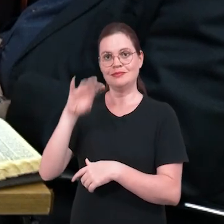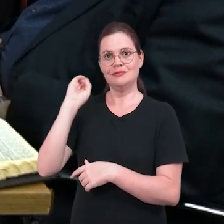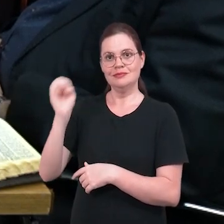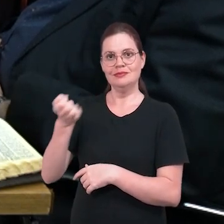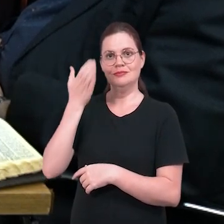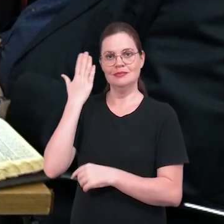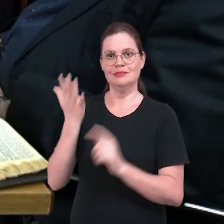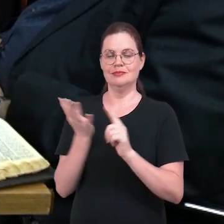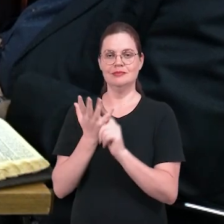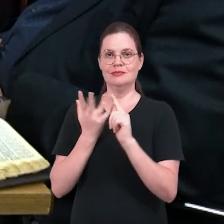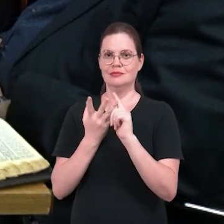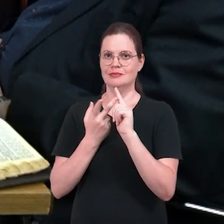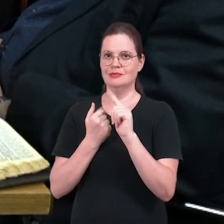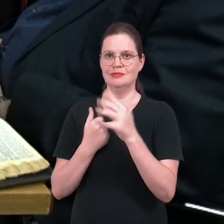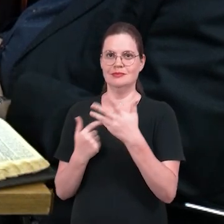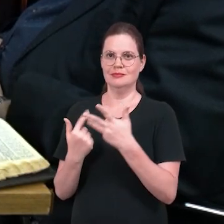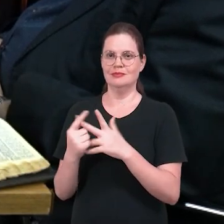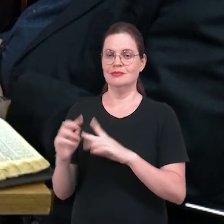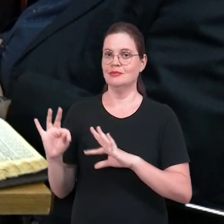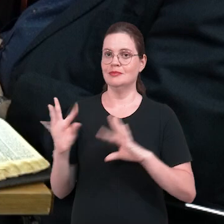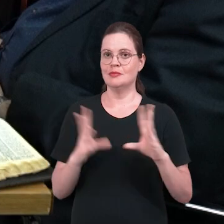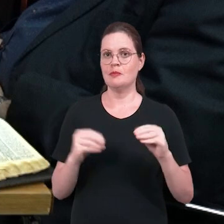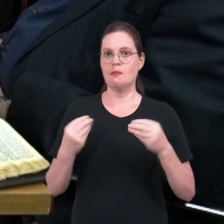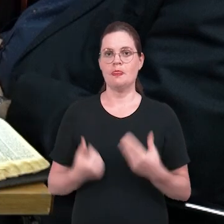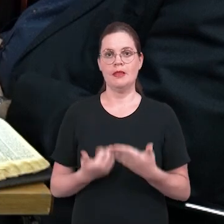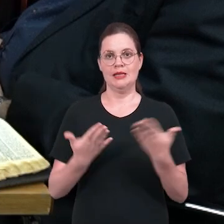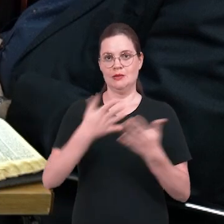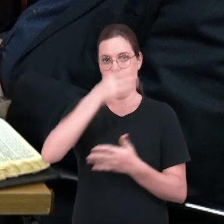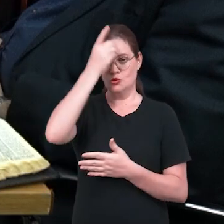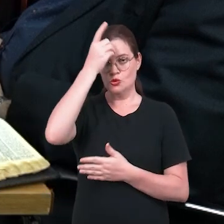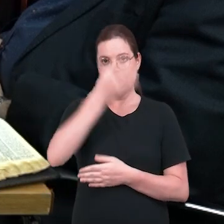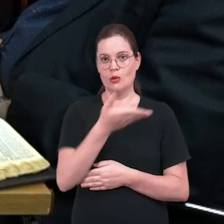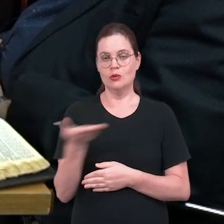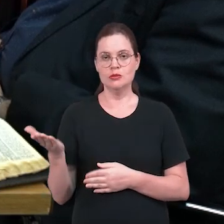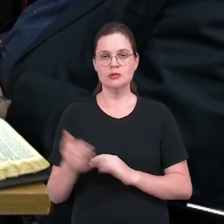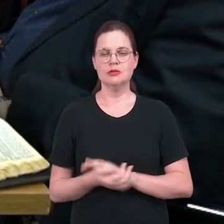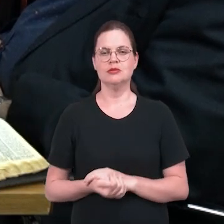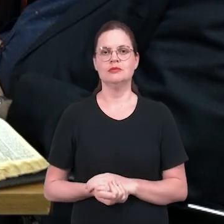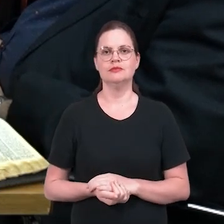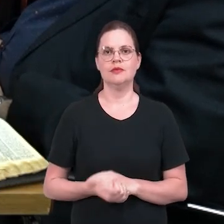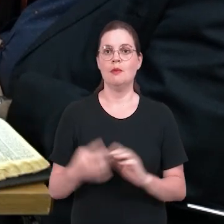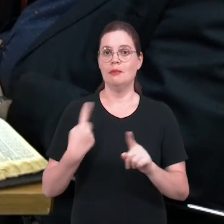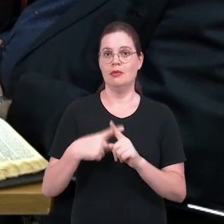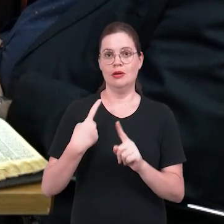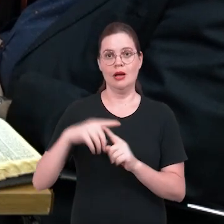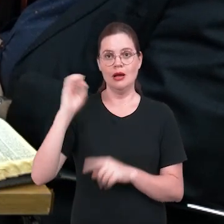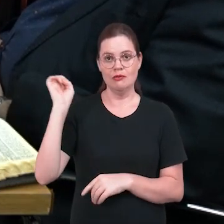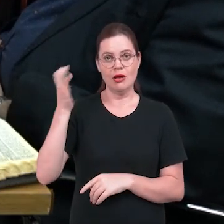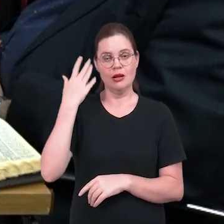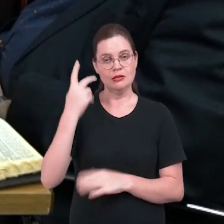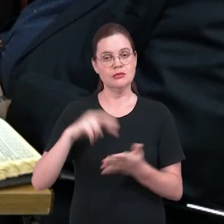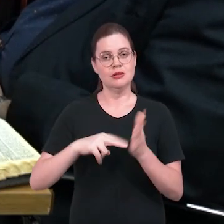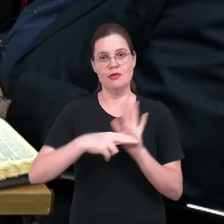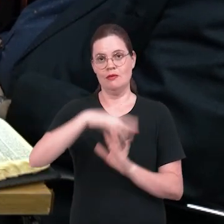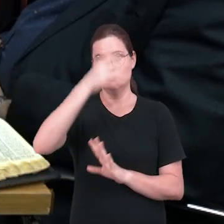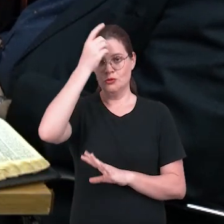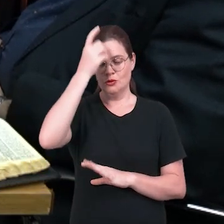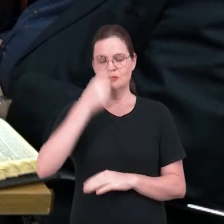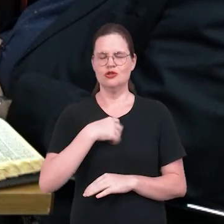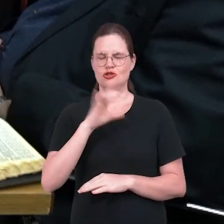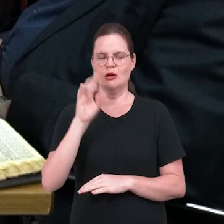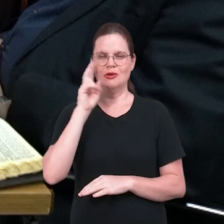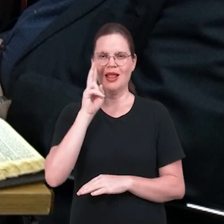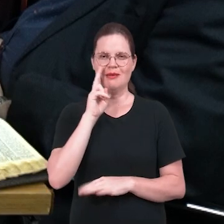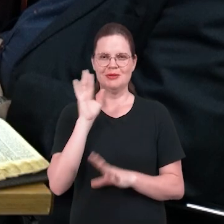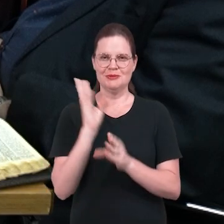dando os dons espirituais, né, que nós chamamos hoje de dons espirituais. E então, estou fazendo essa obra.